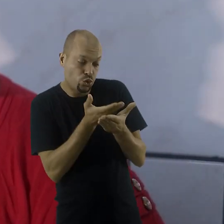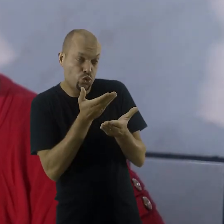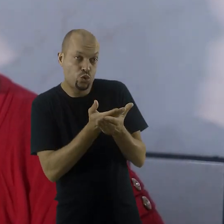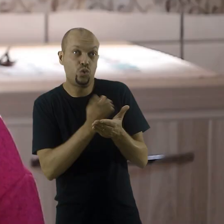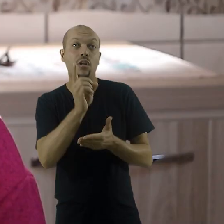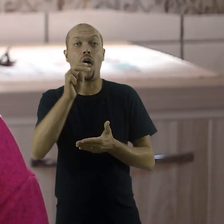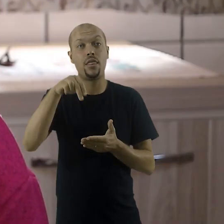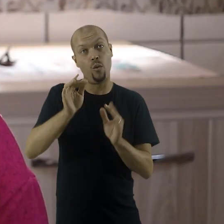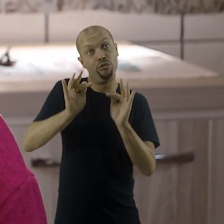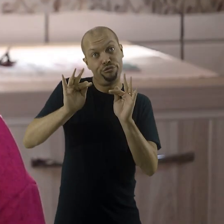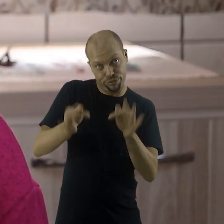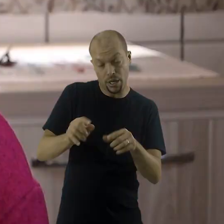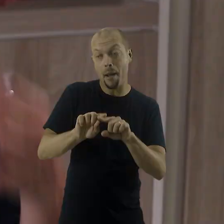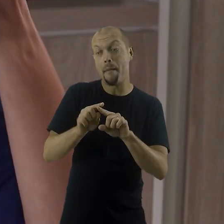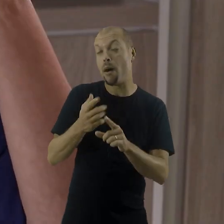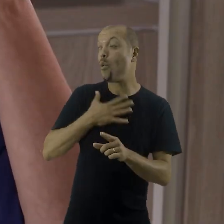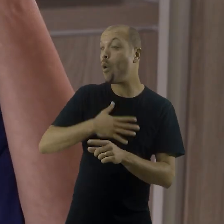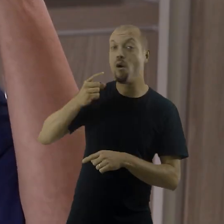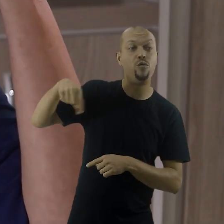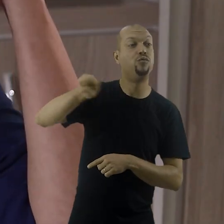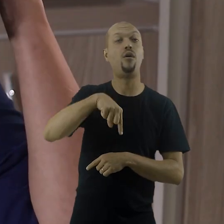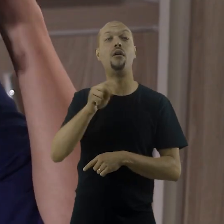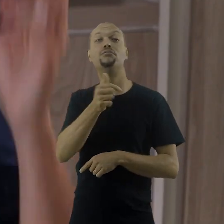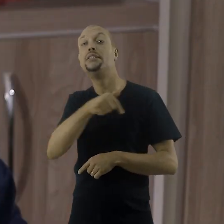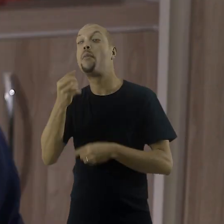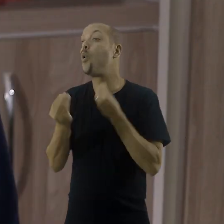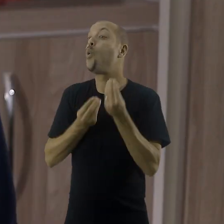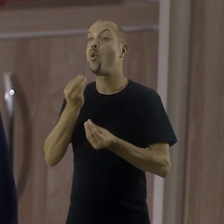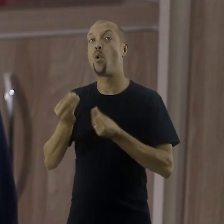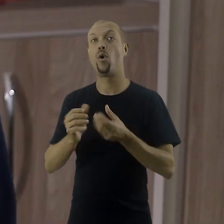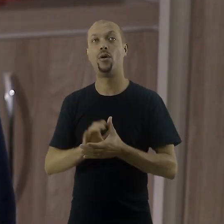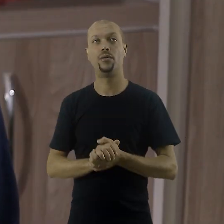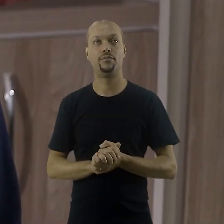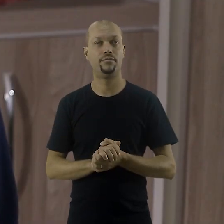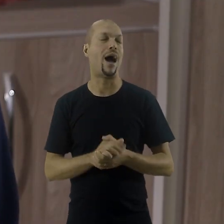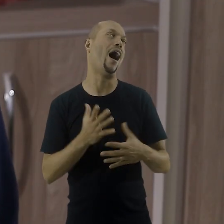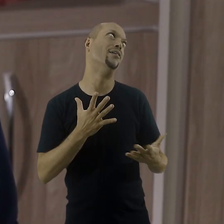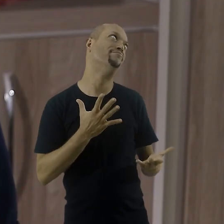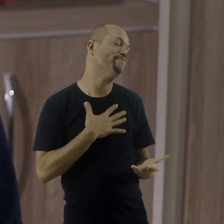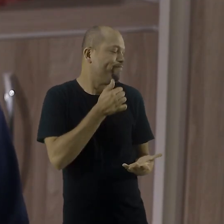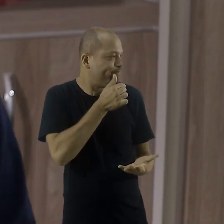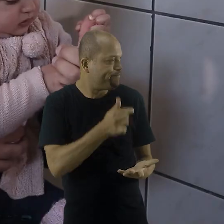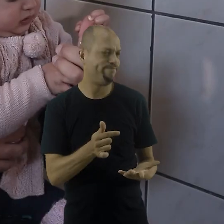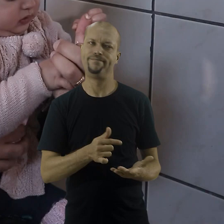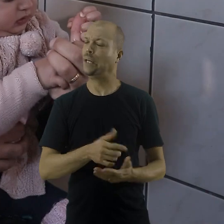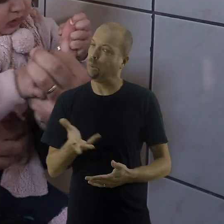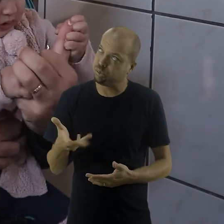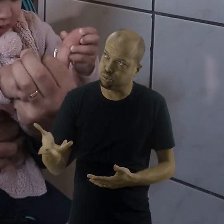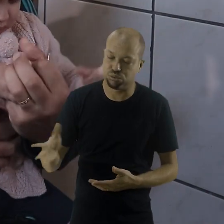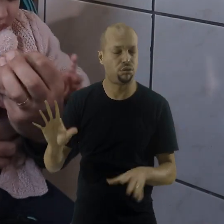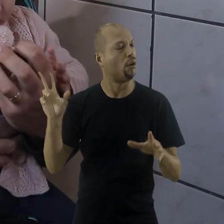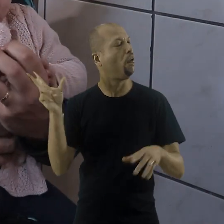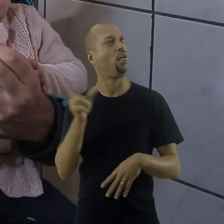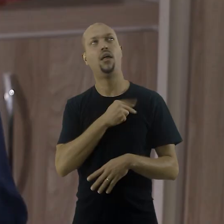de Daniel, mas antes eu gostaria de saber como foi a semana de vocês. Ah, minha semana foi bem corrida, olha. Muita coisa